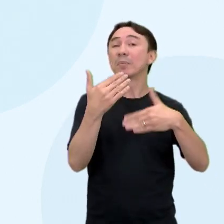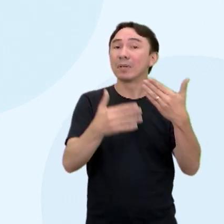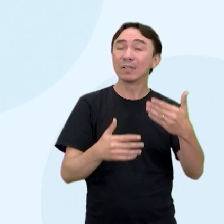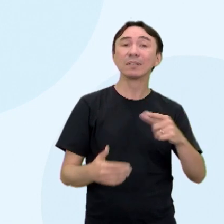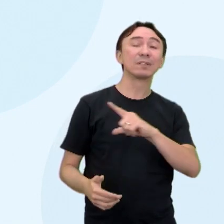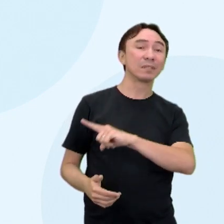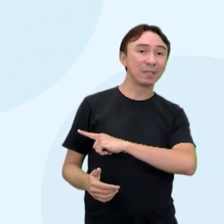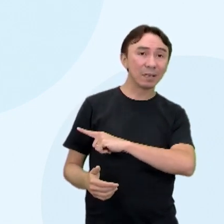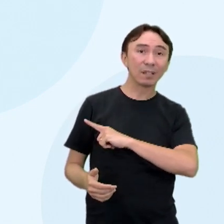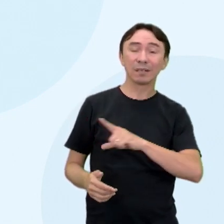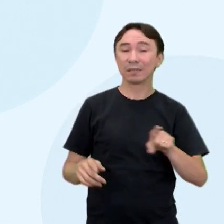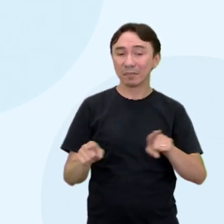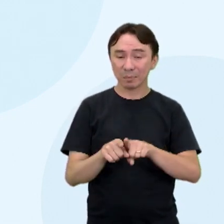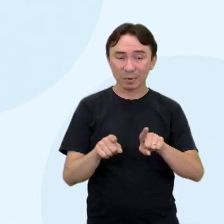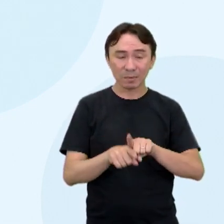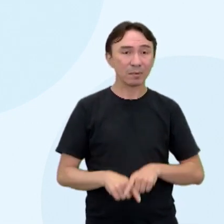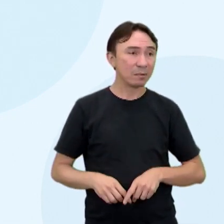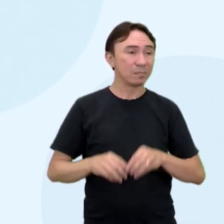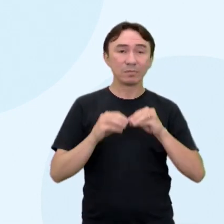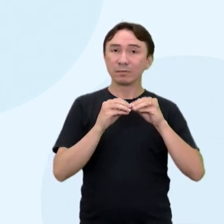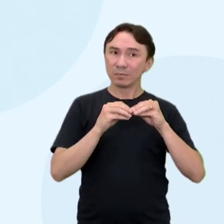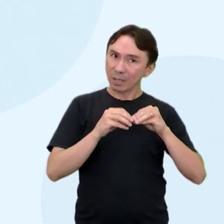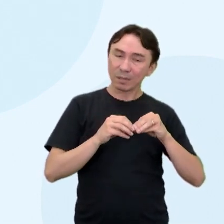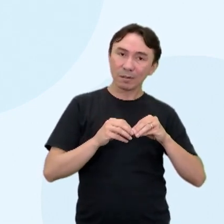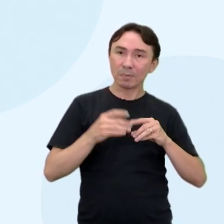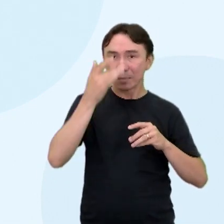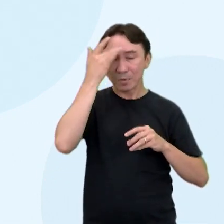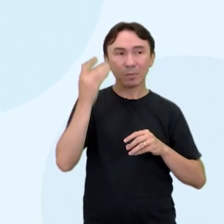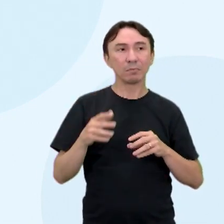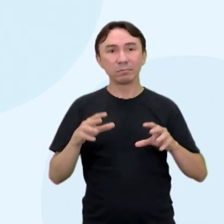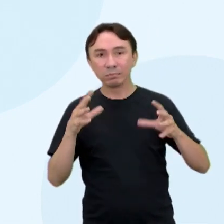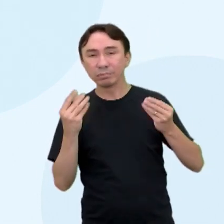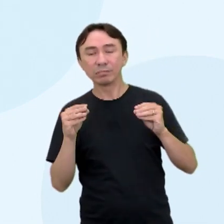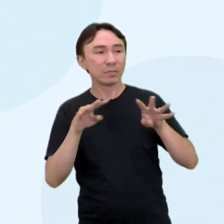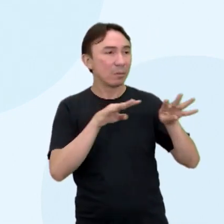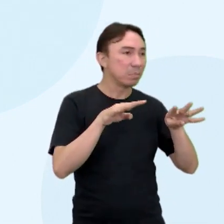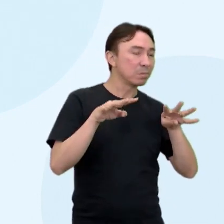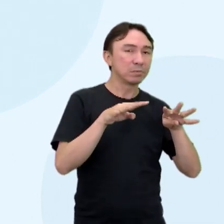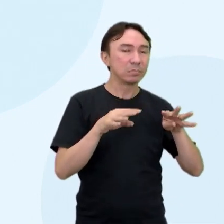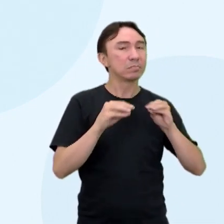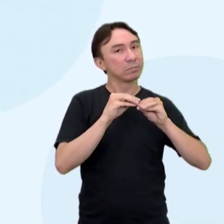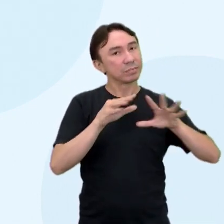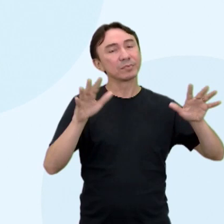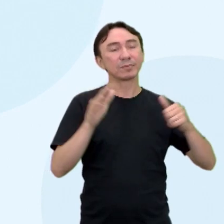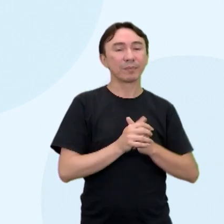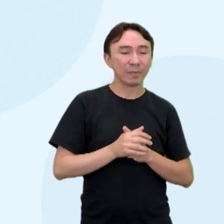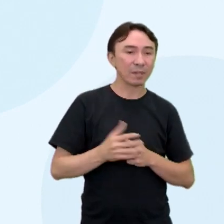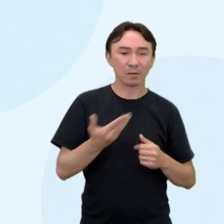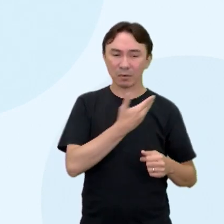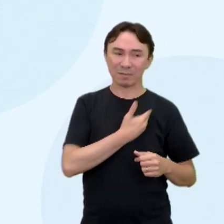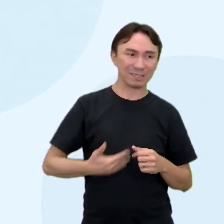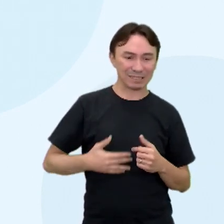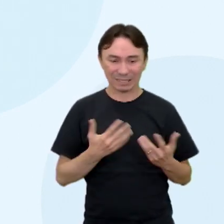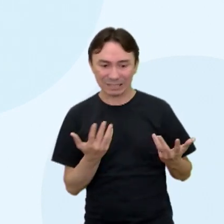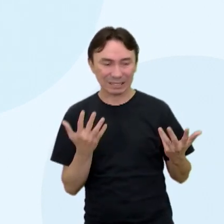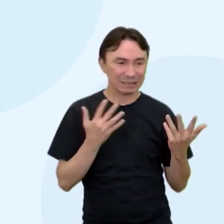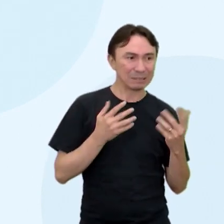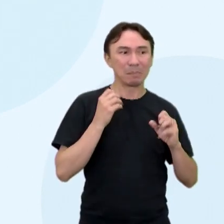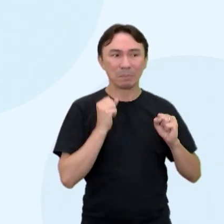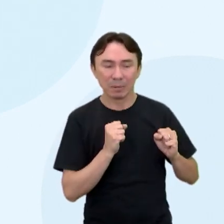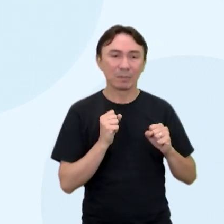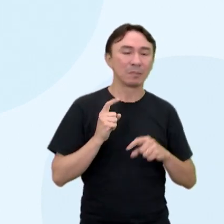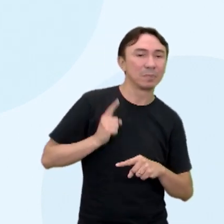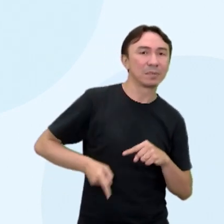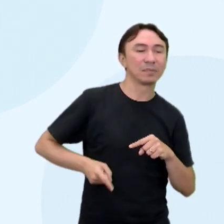questão, né, ali dentro do próprio Estado. Né? Pode ou não pode? E como era feita a fiscalização disso? Se